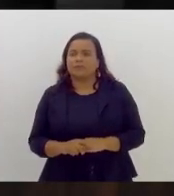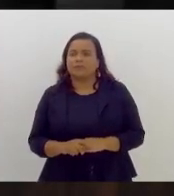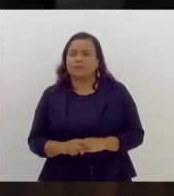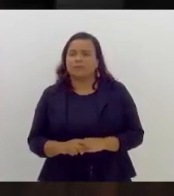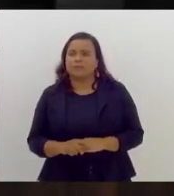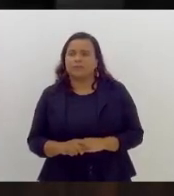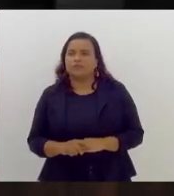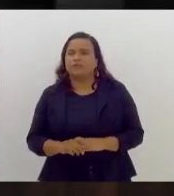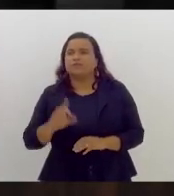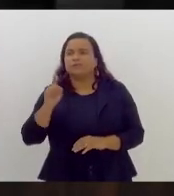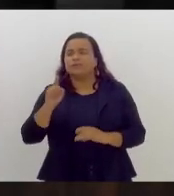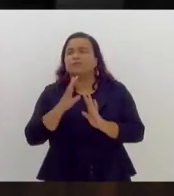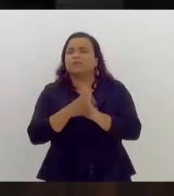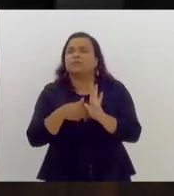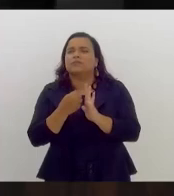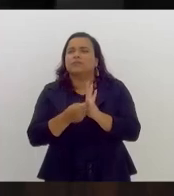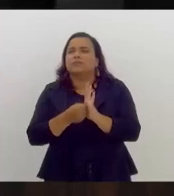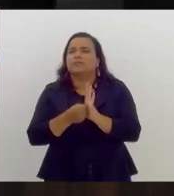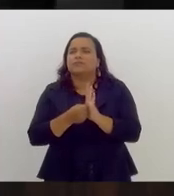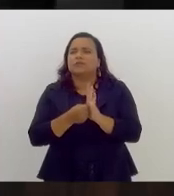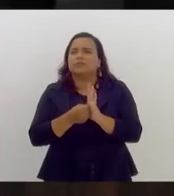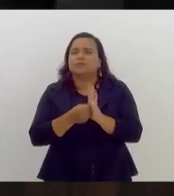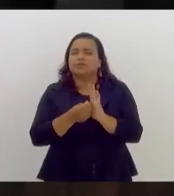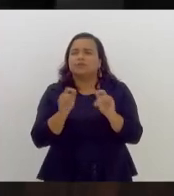Voto sim. É, simbólico, vamos fazer...